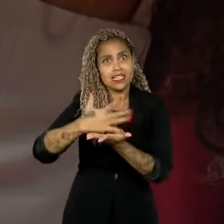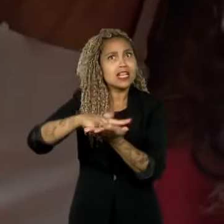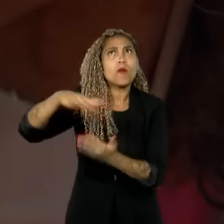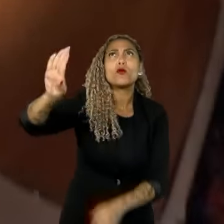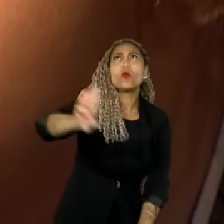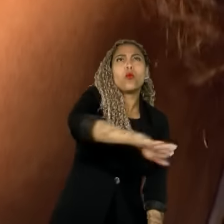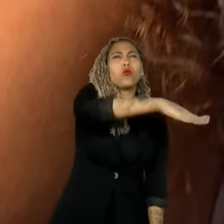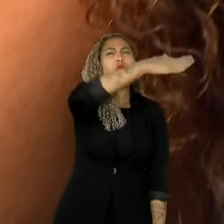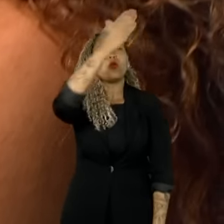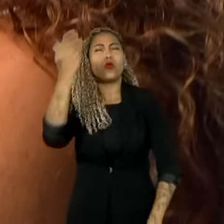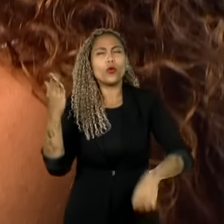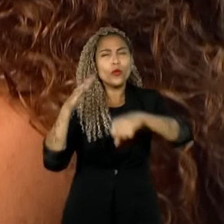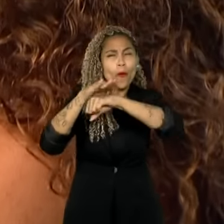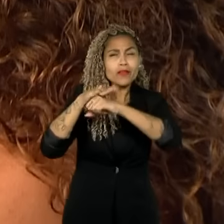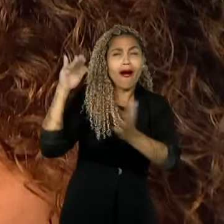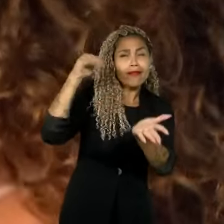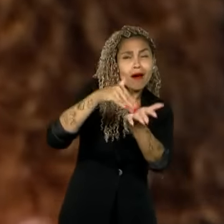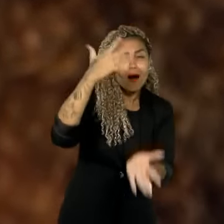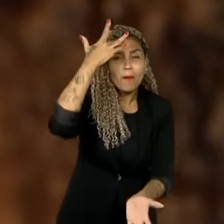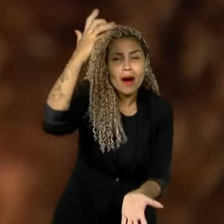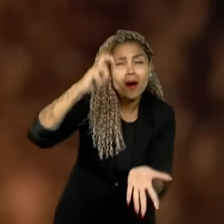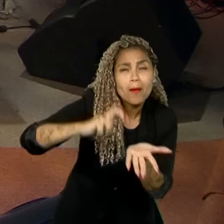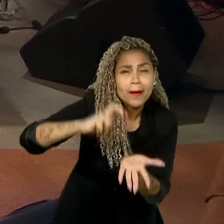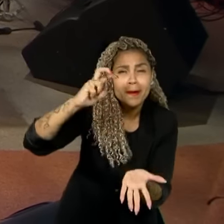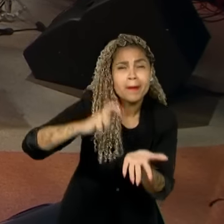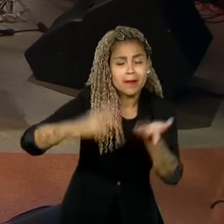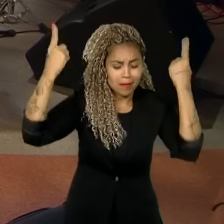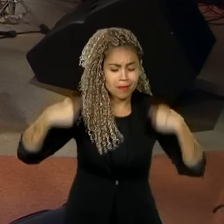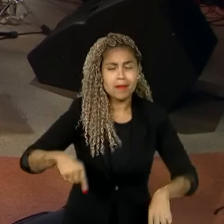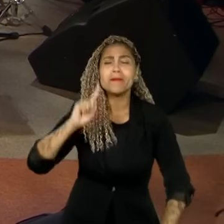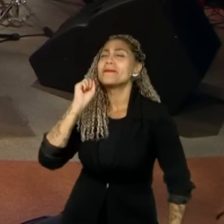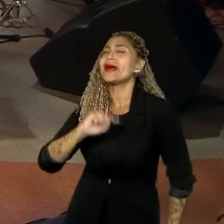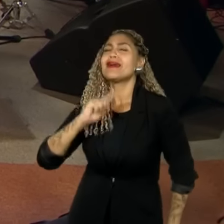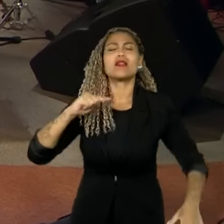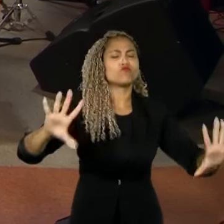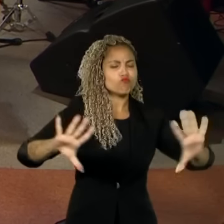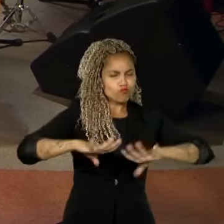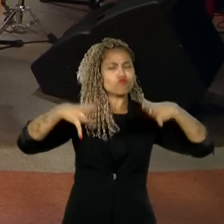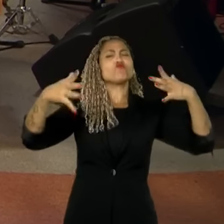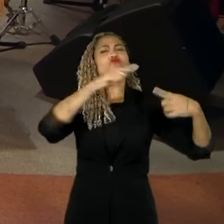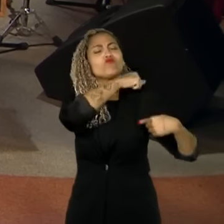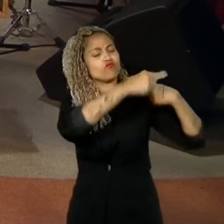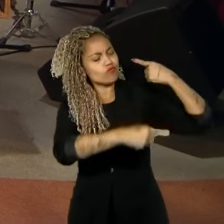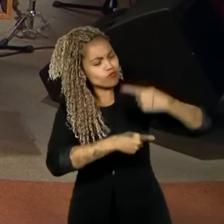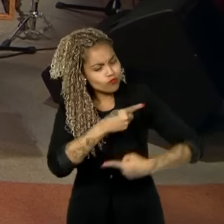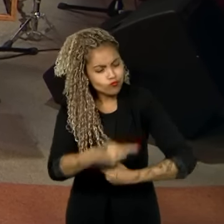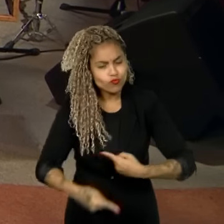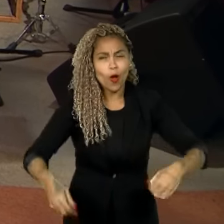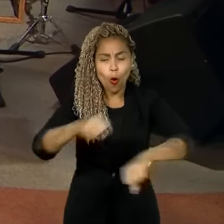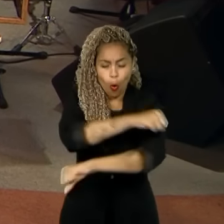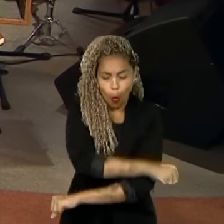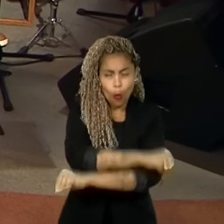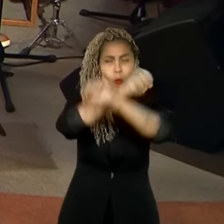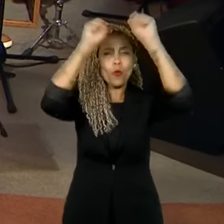inteira, até amanhã de manhã. Sou a mineira guerreira, filha de Ogum Conhaçã.